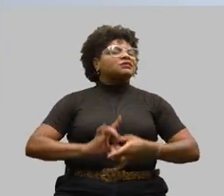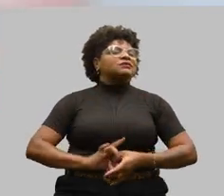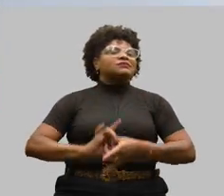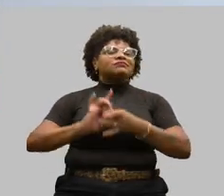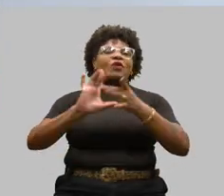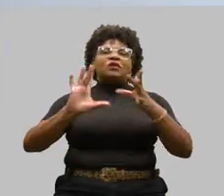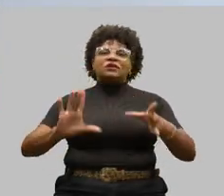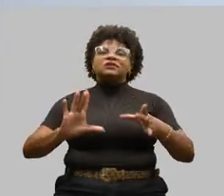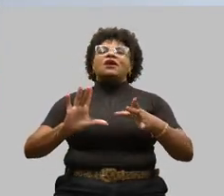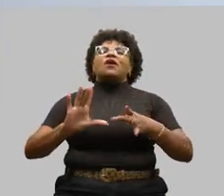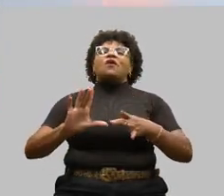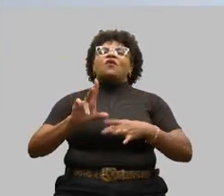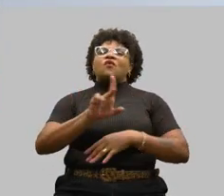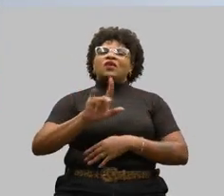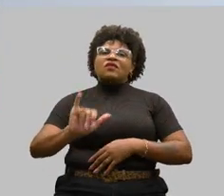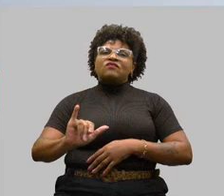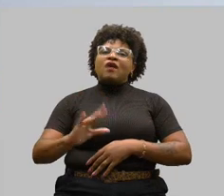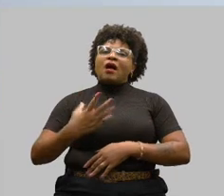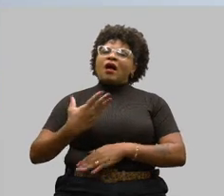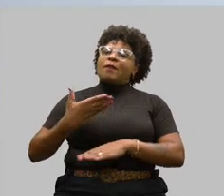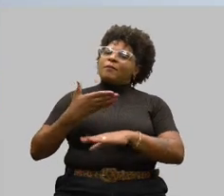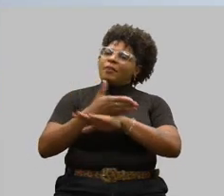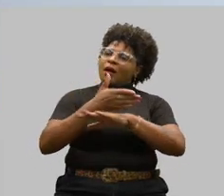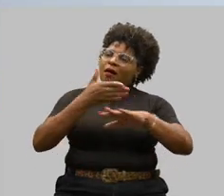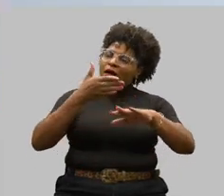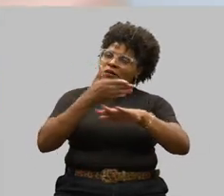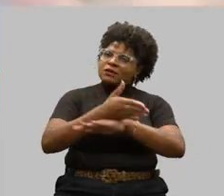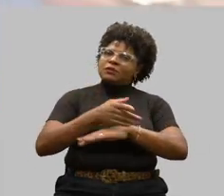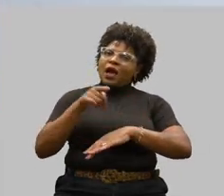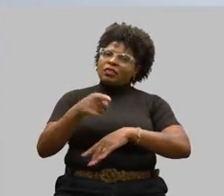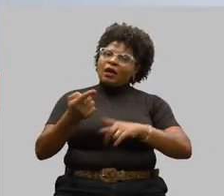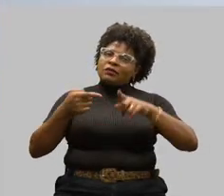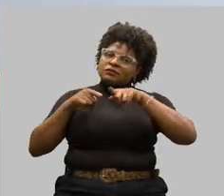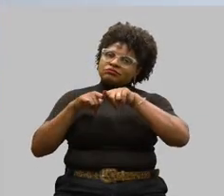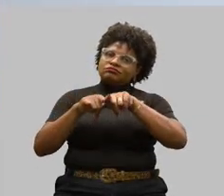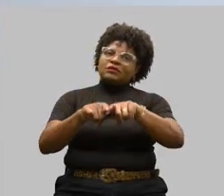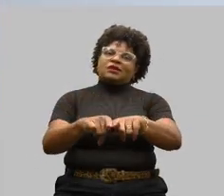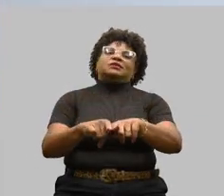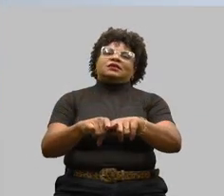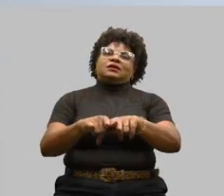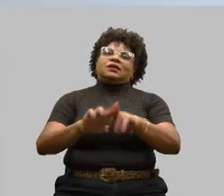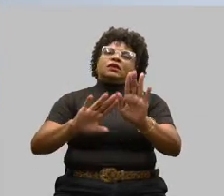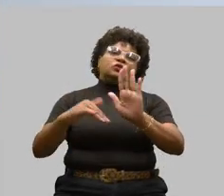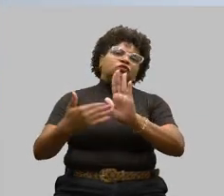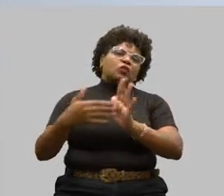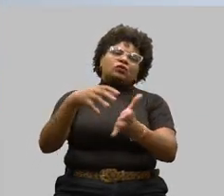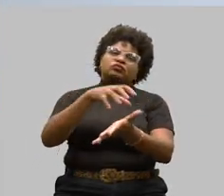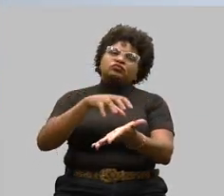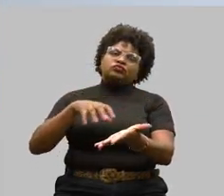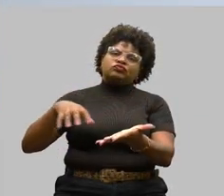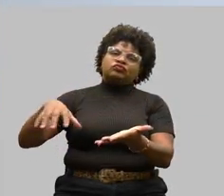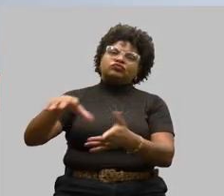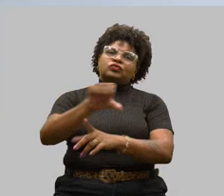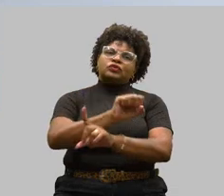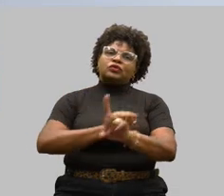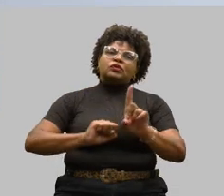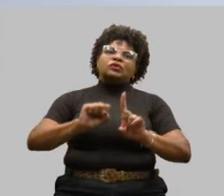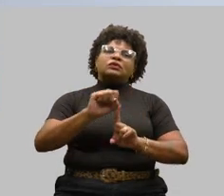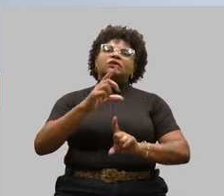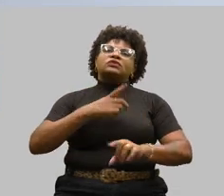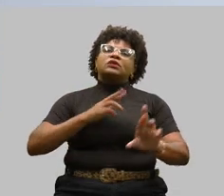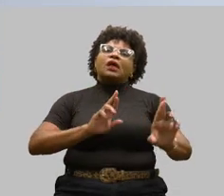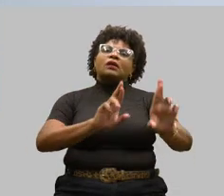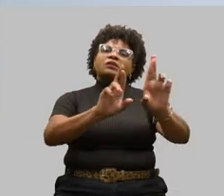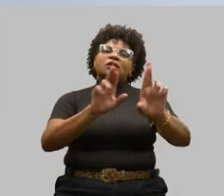poder compor dessa Gama de parceiros de todos os setores da sociedade aí representados